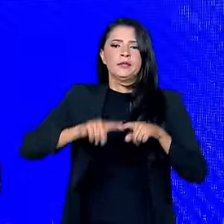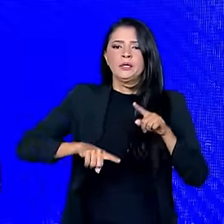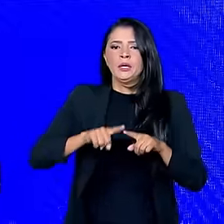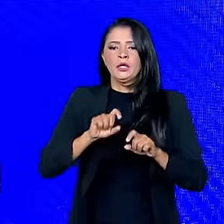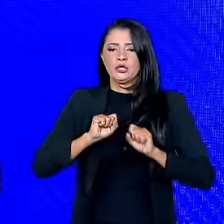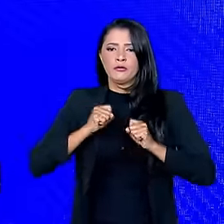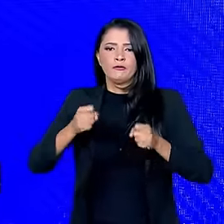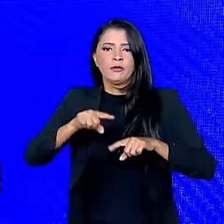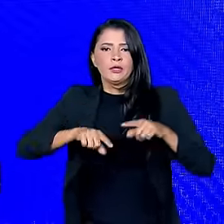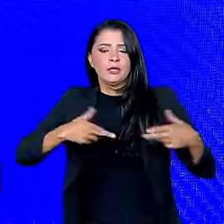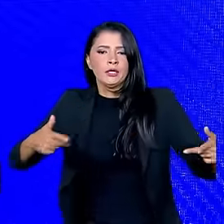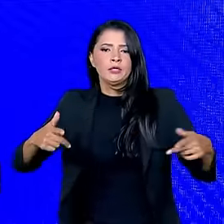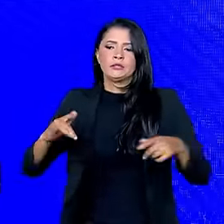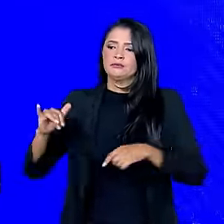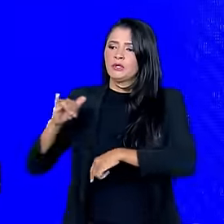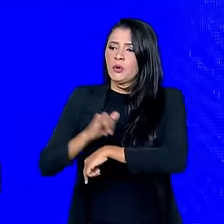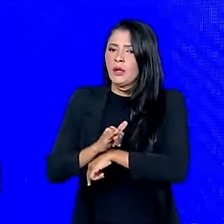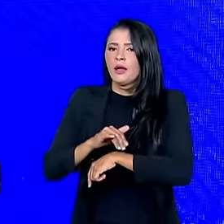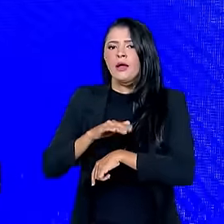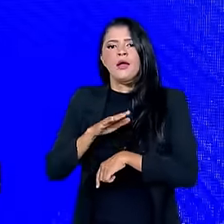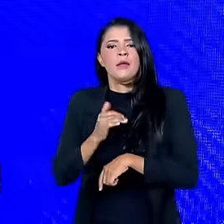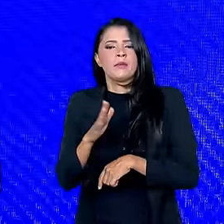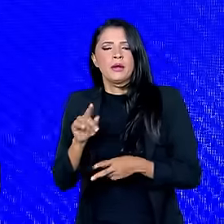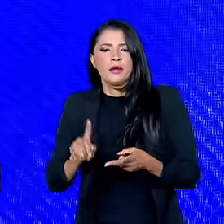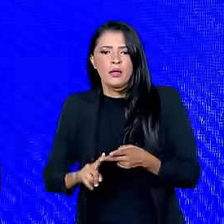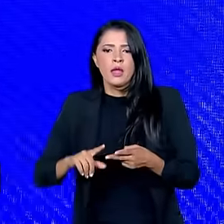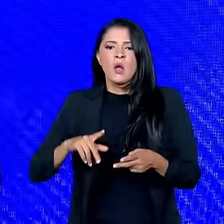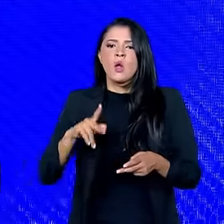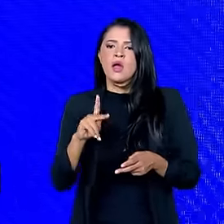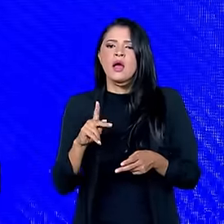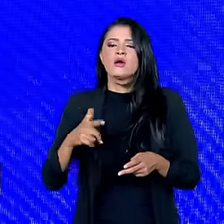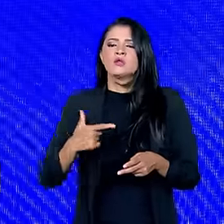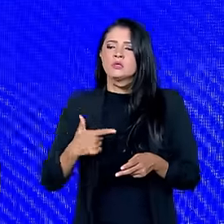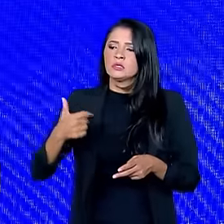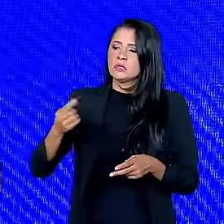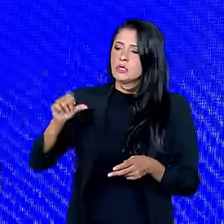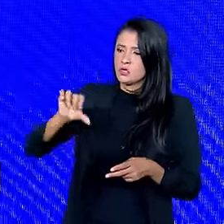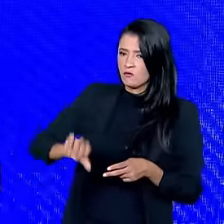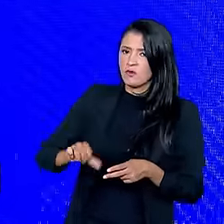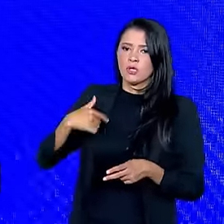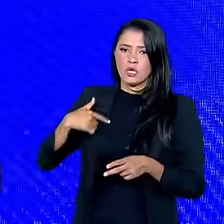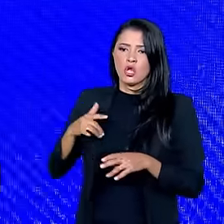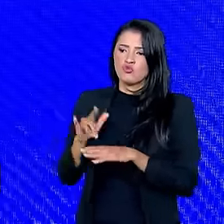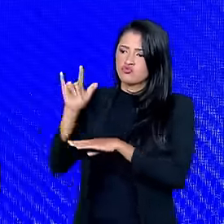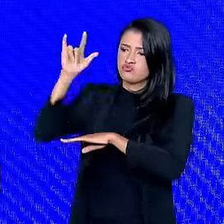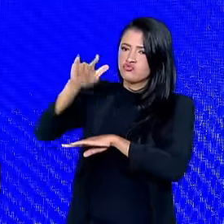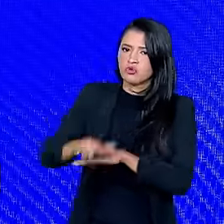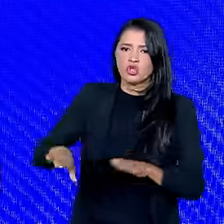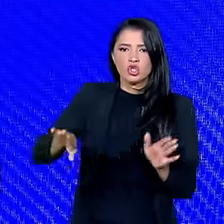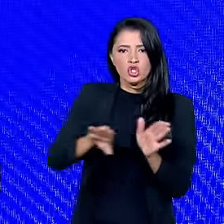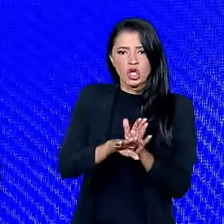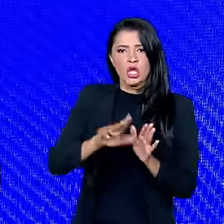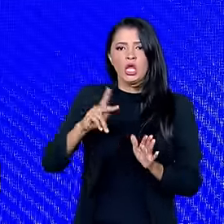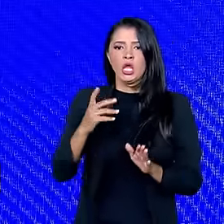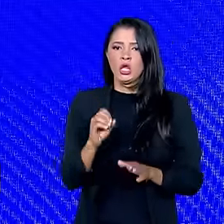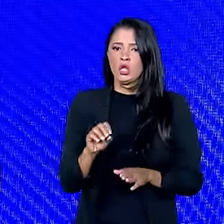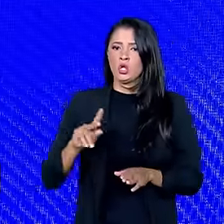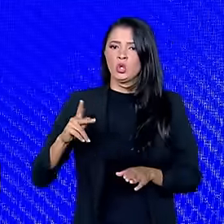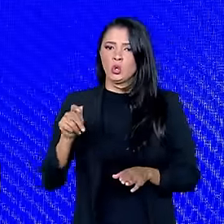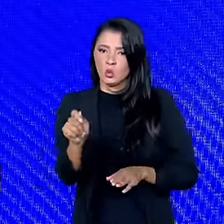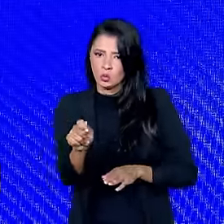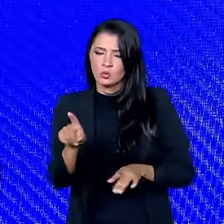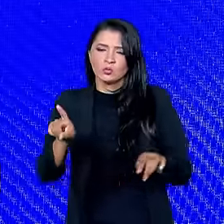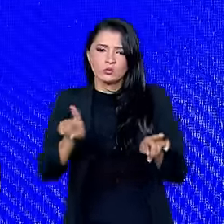da Embraer, como o K-390 que me trouxe a Doha. O Brasil também está implementando medidas